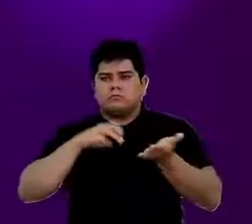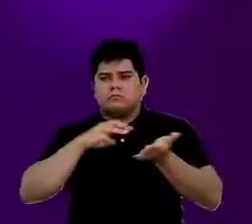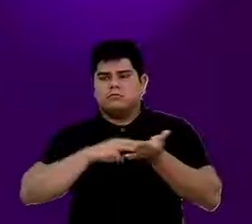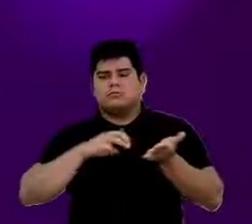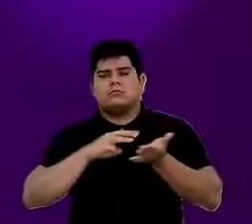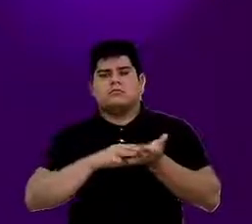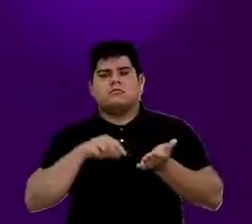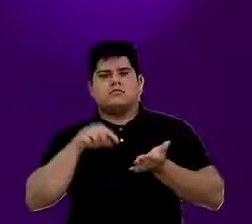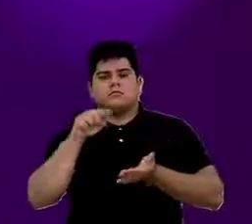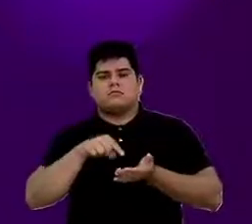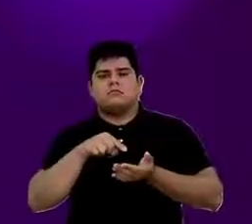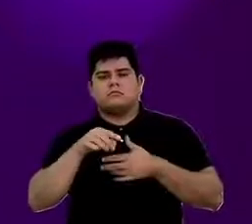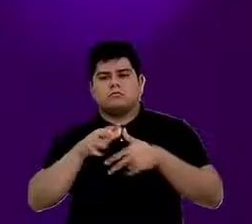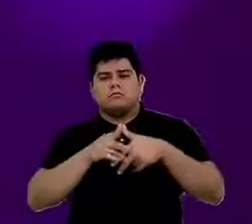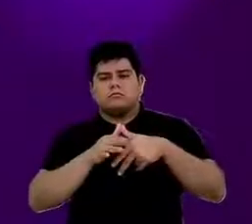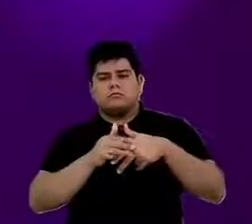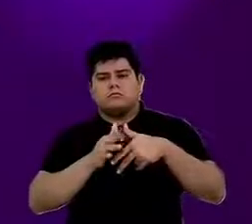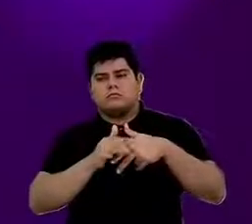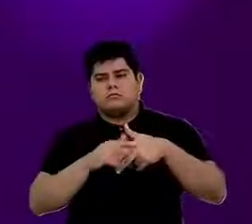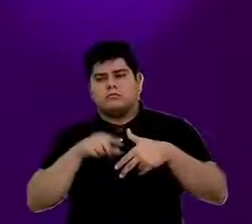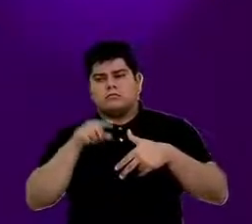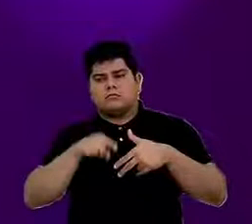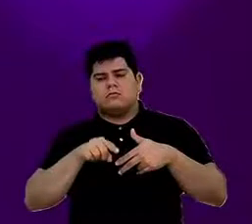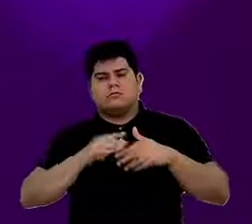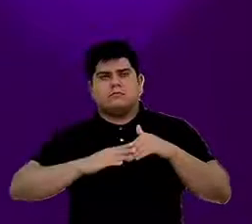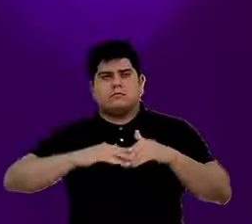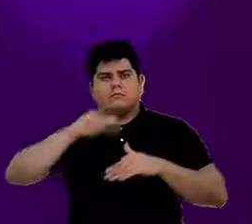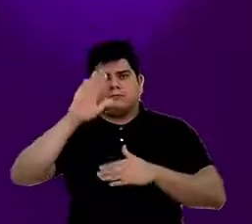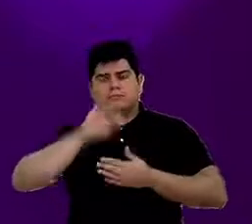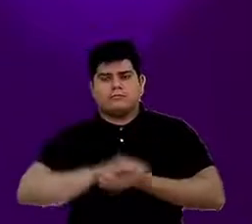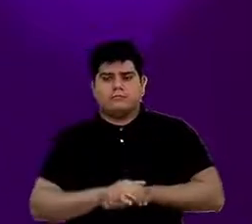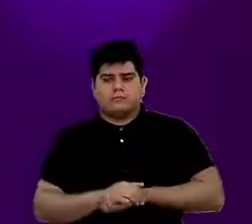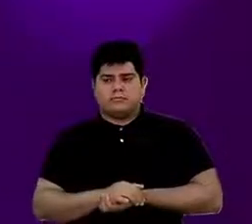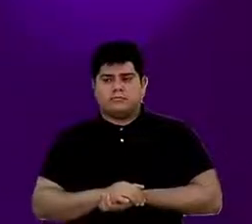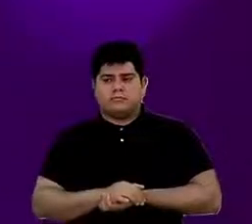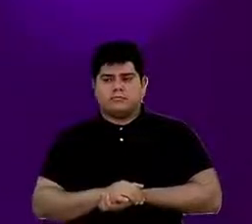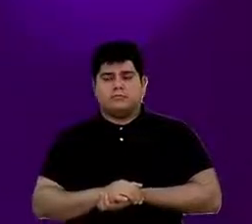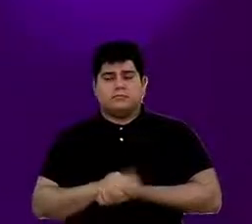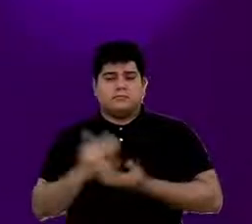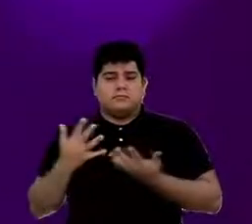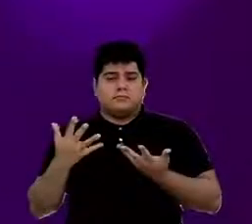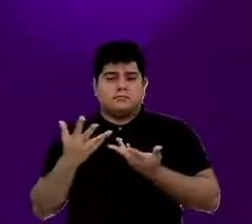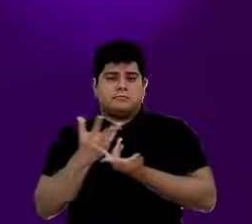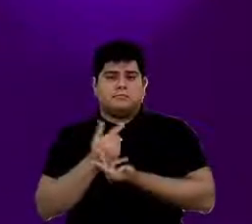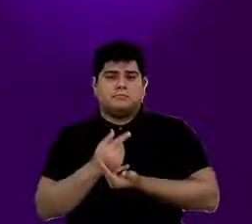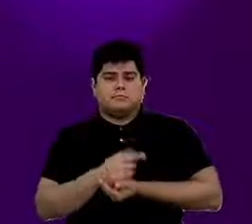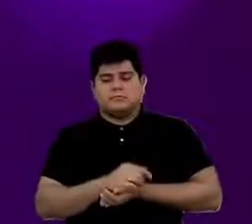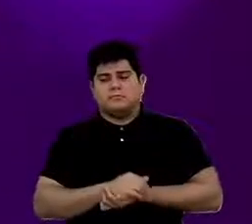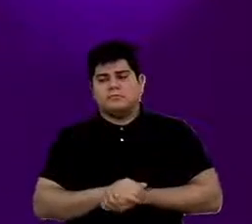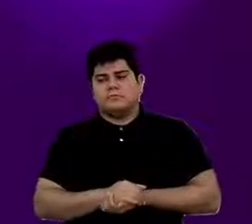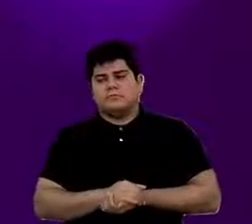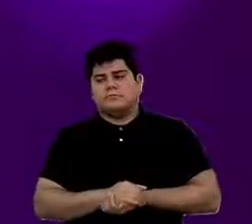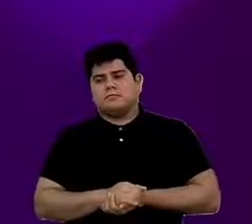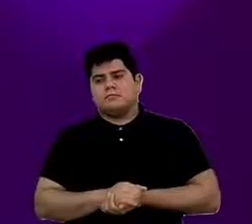notadamente em pacientes com score de cálcio elevado. Então, isso seria maravilhoso para a angiotomo.